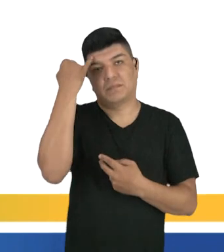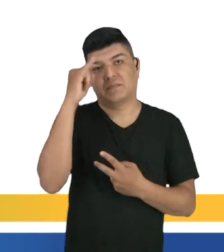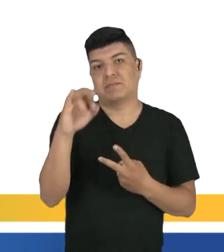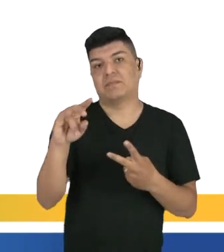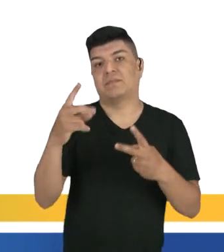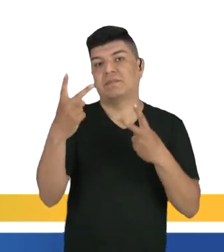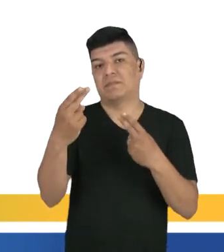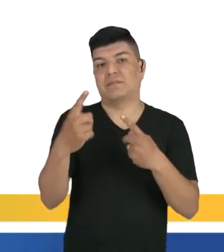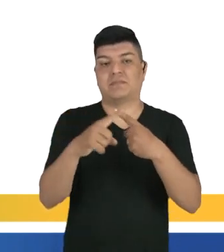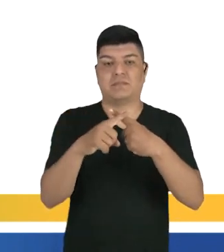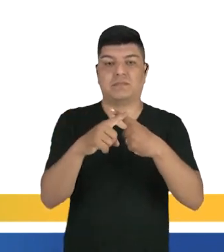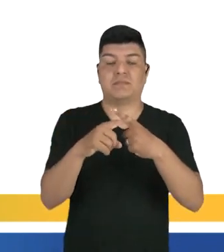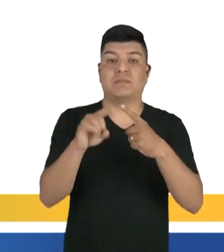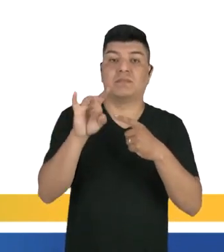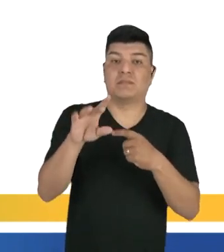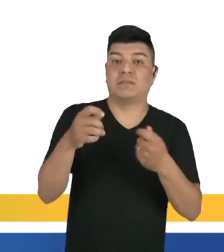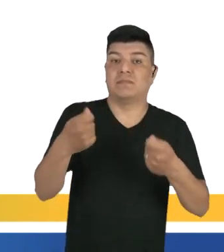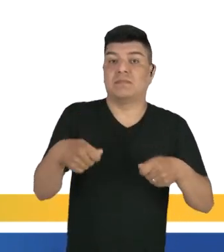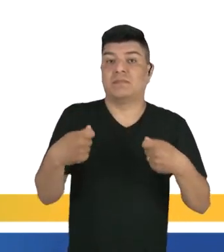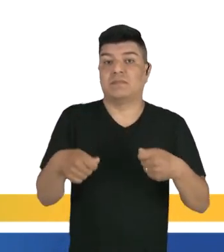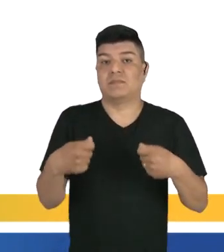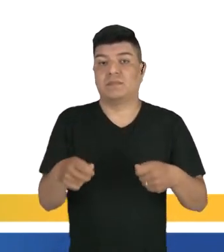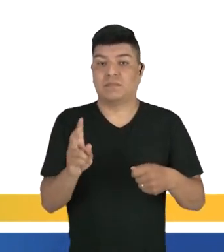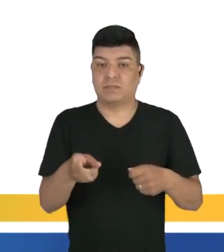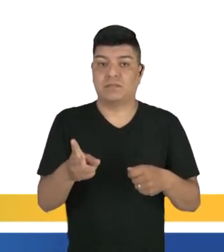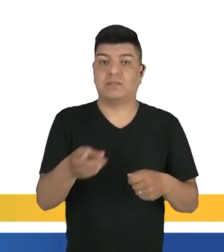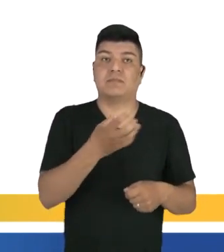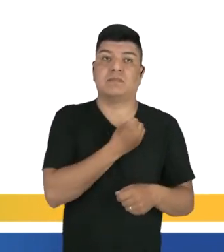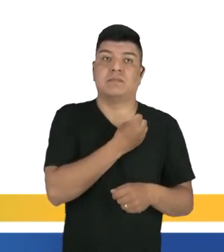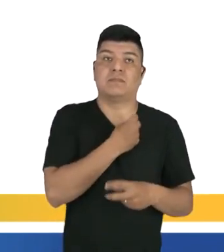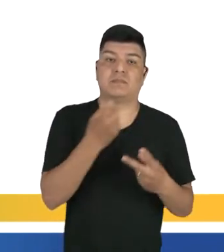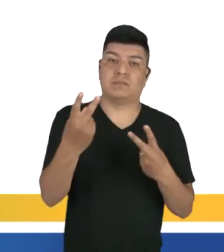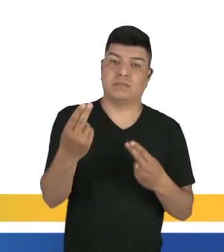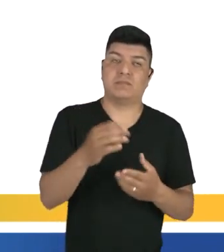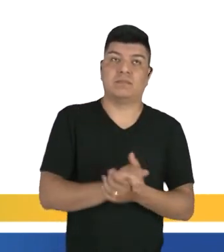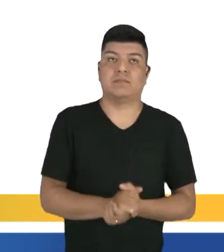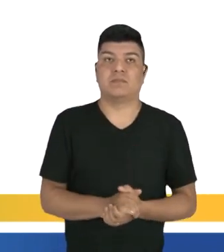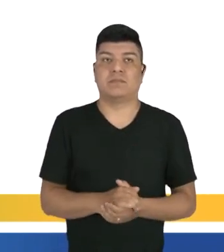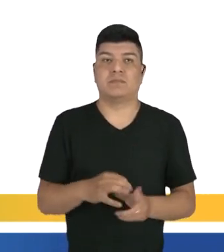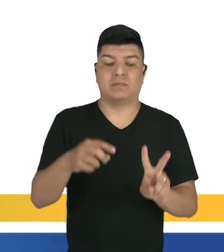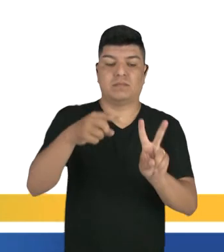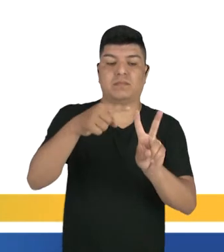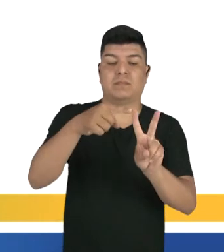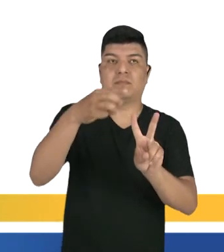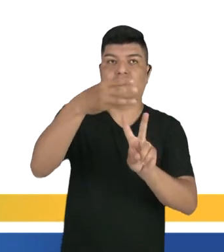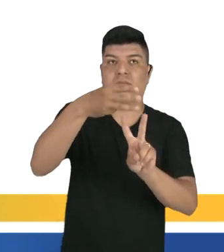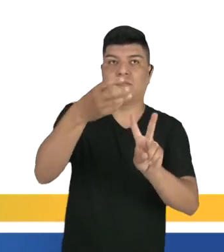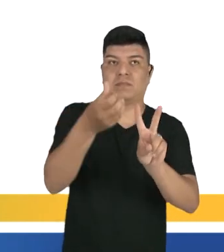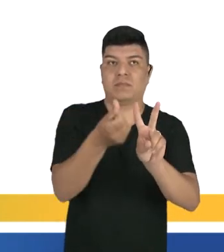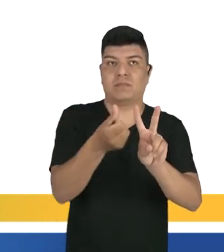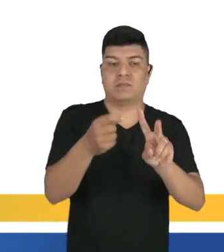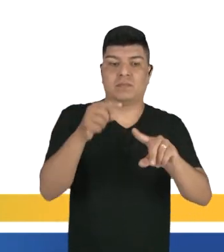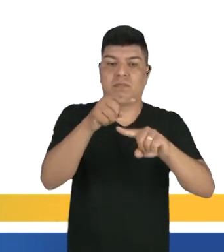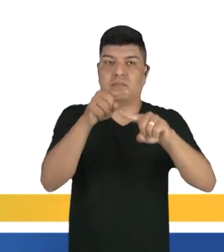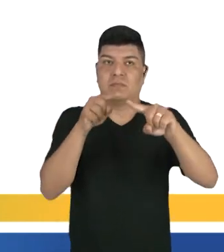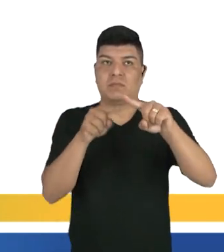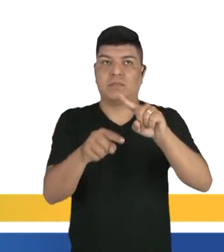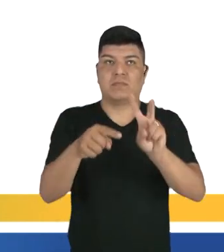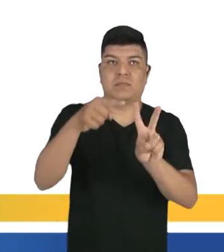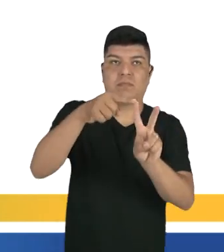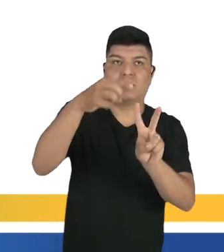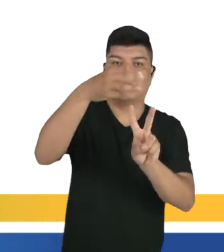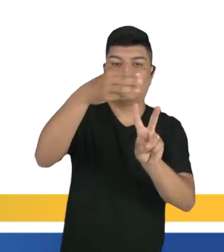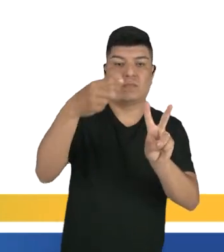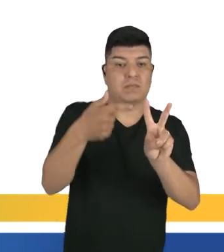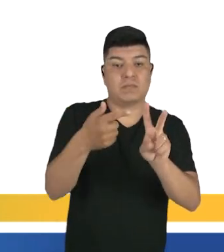da multiplicação. Eu só vou necessitar dos mesmos índices. Então, nesse caso, ó, Raiz cúbica de 6 dividido pela raiz cúbica